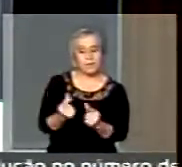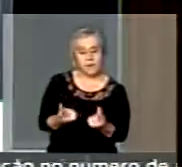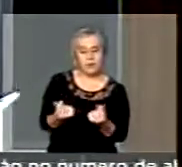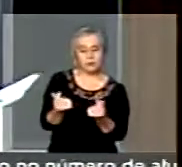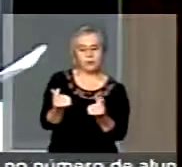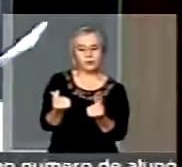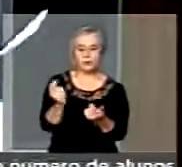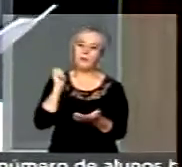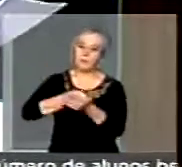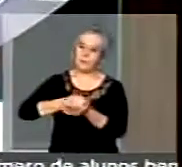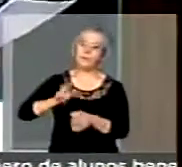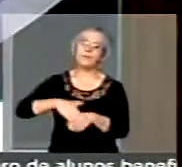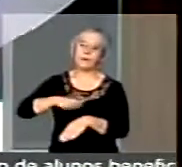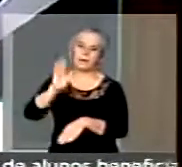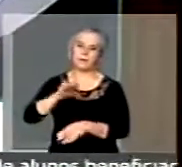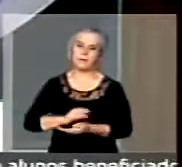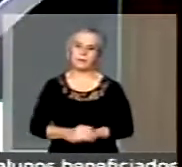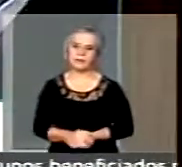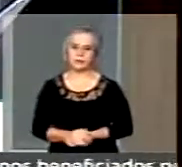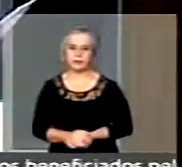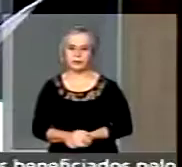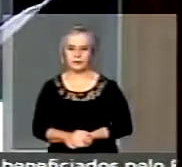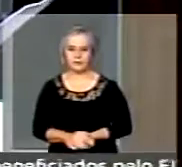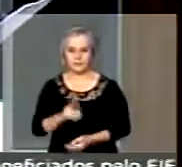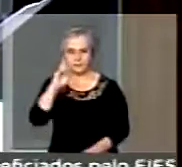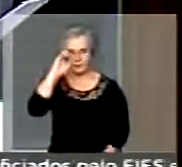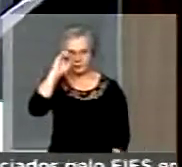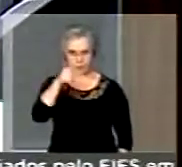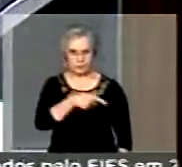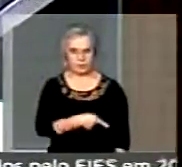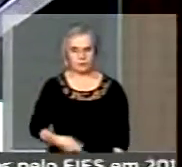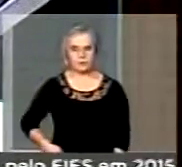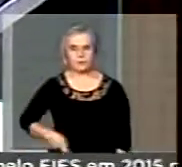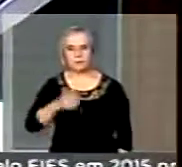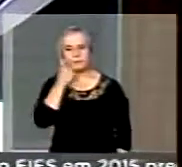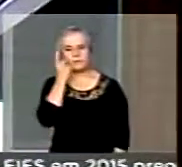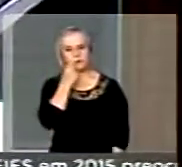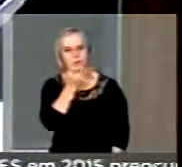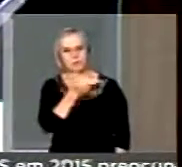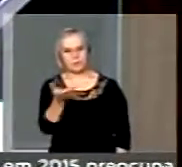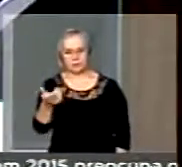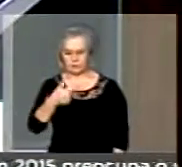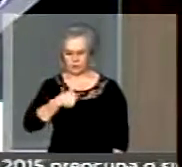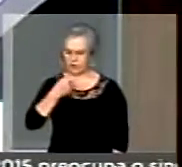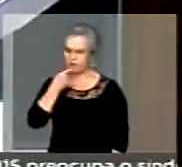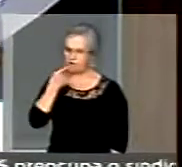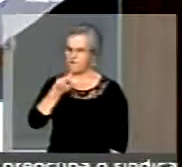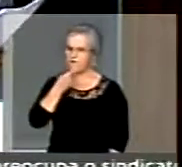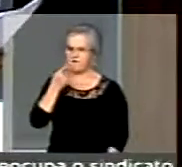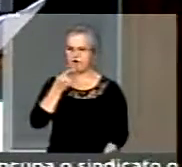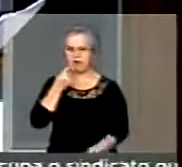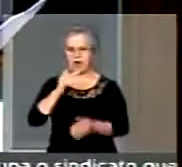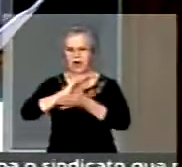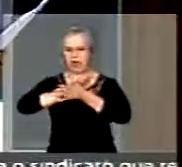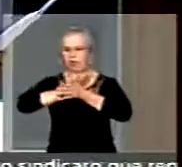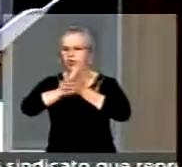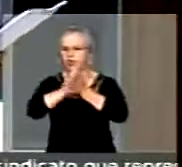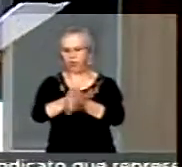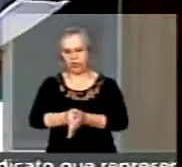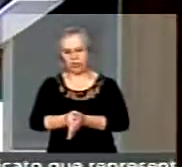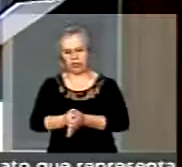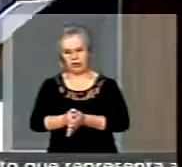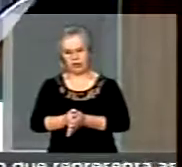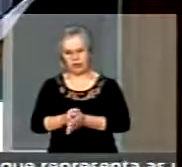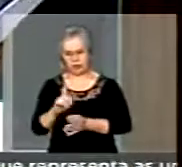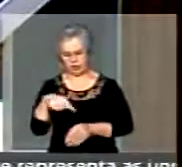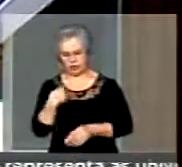Obrigado, senhor. Senhor presidente e nobres colegas, não quero ser o profeta da derrocada inexorável